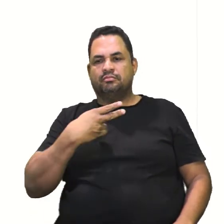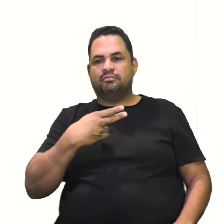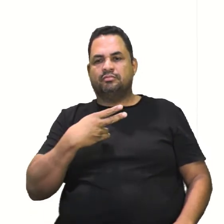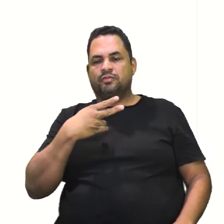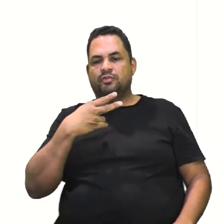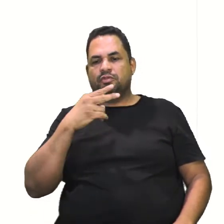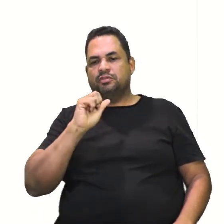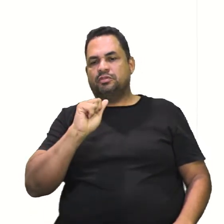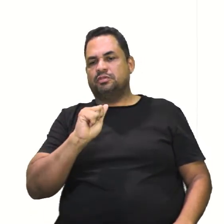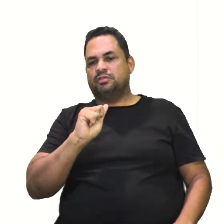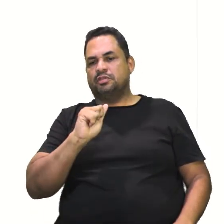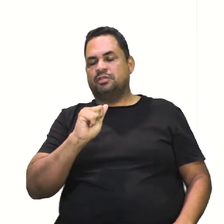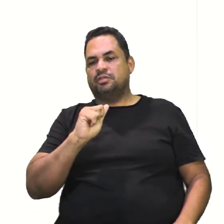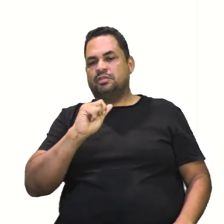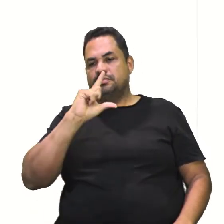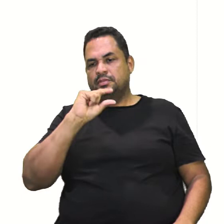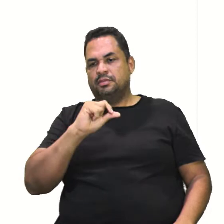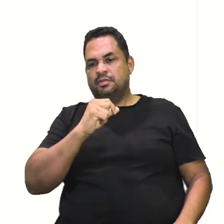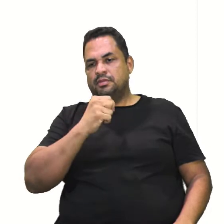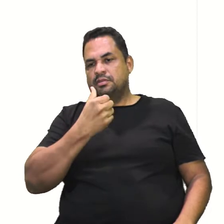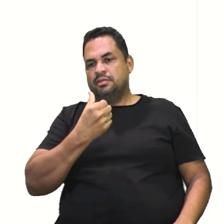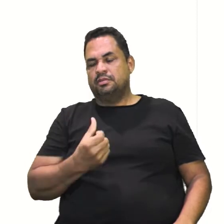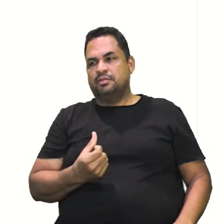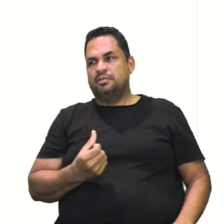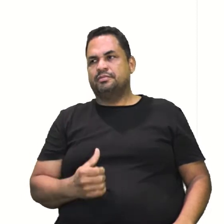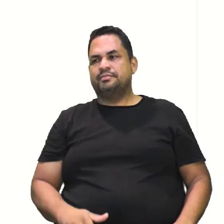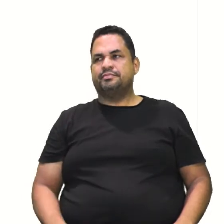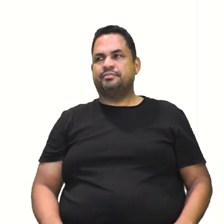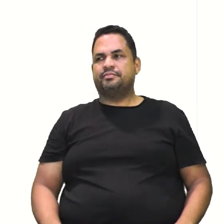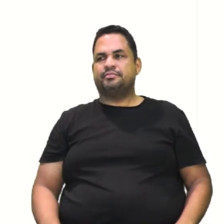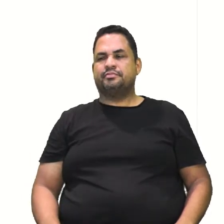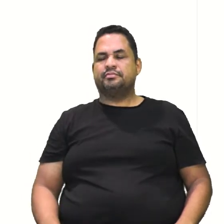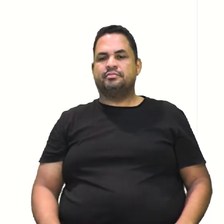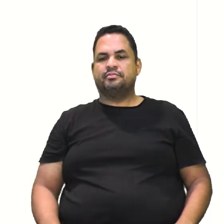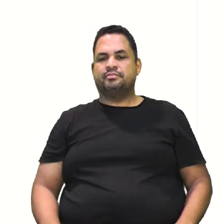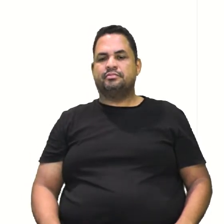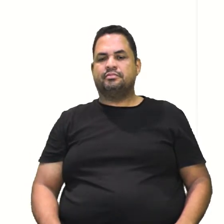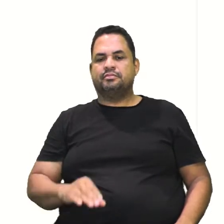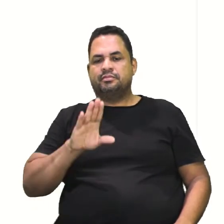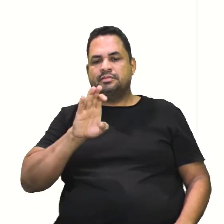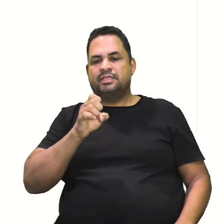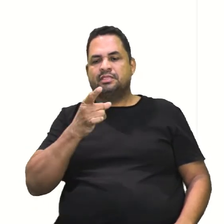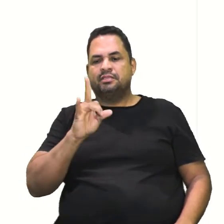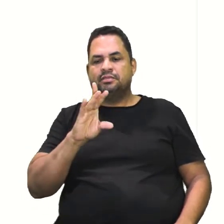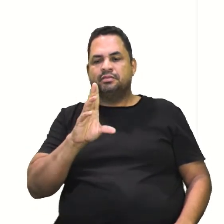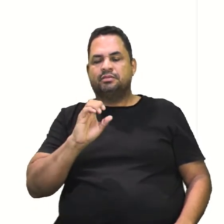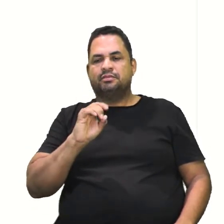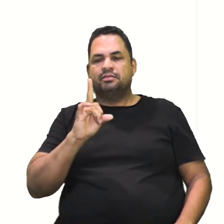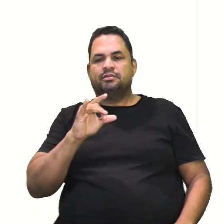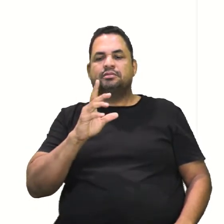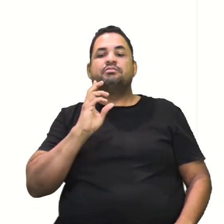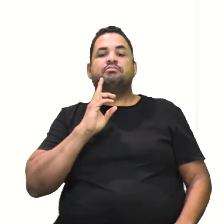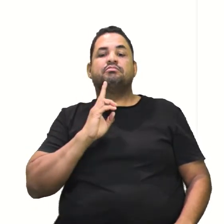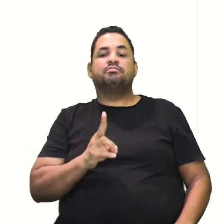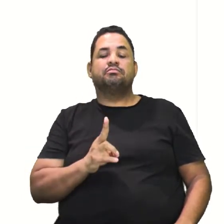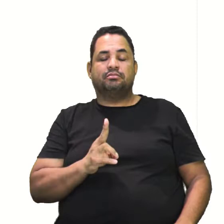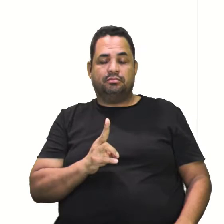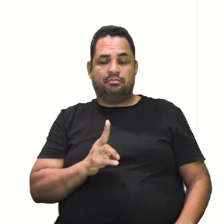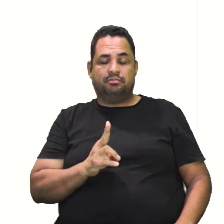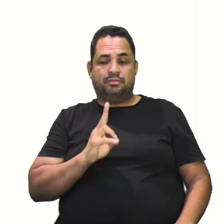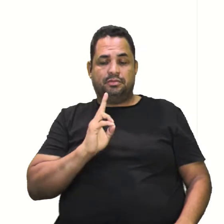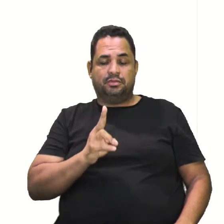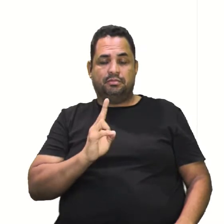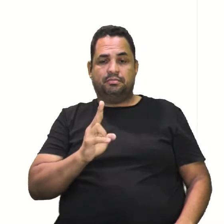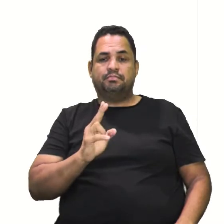2C. E ele disse uma coisa, mas ele falou que na hipérbole a excentricidade sempre é maior do que 1, não é? Então, nós podíamos verificar quem é